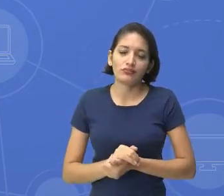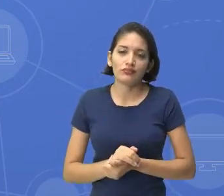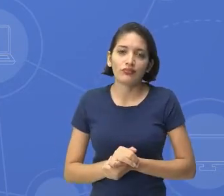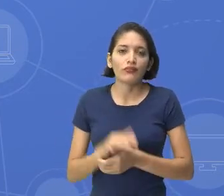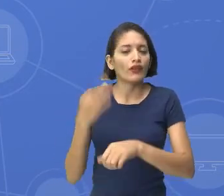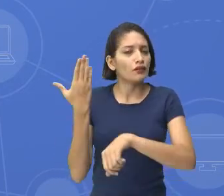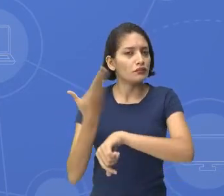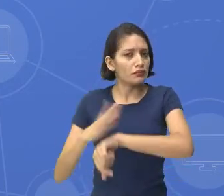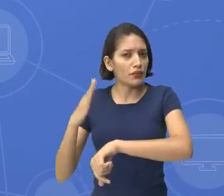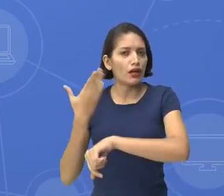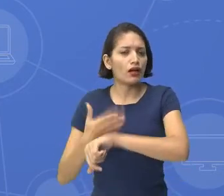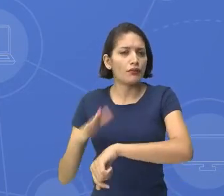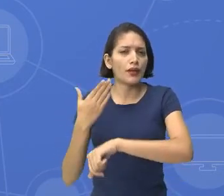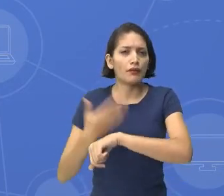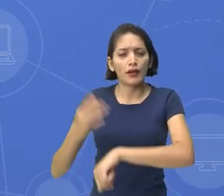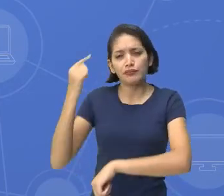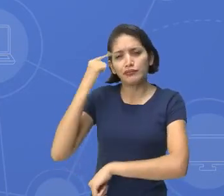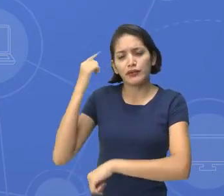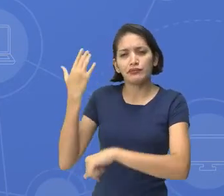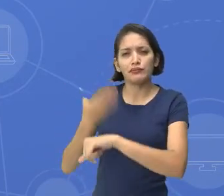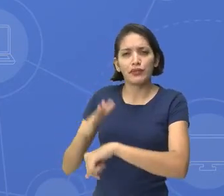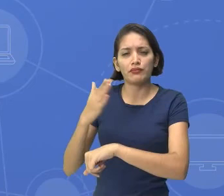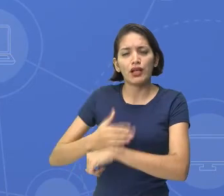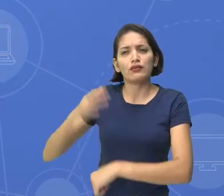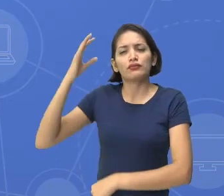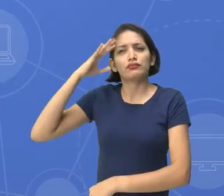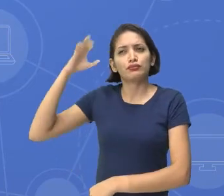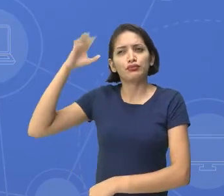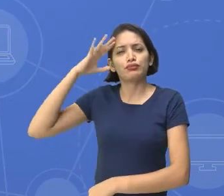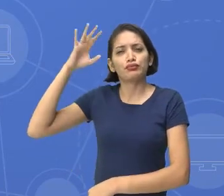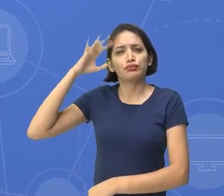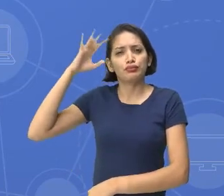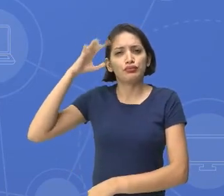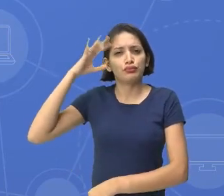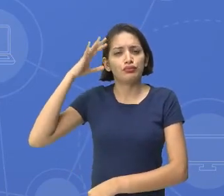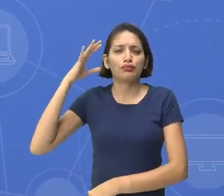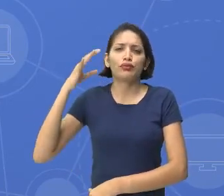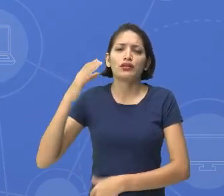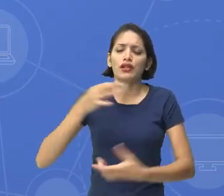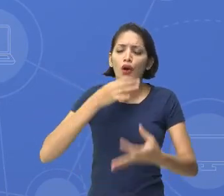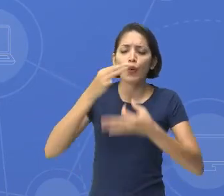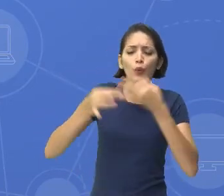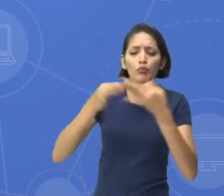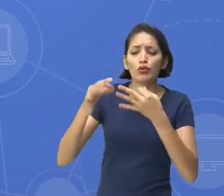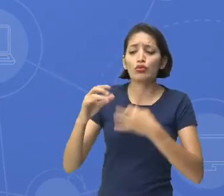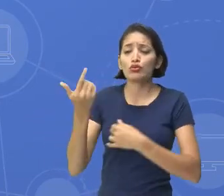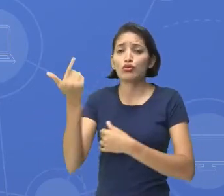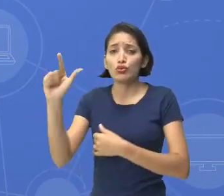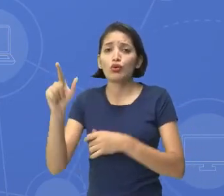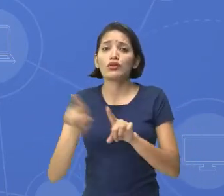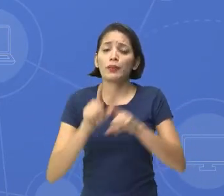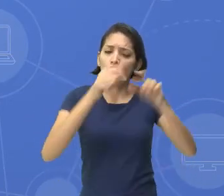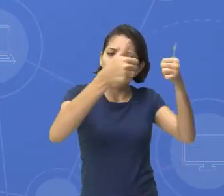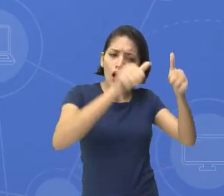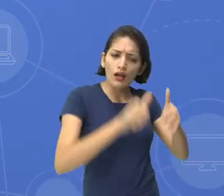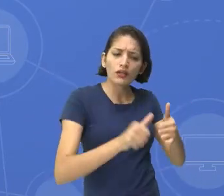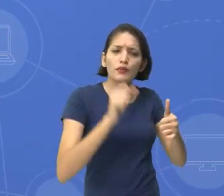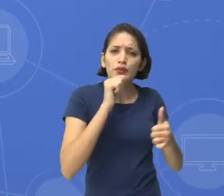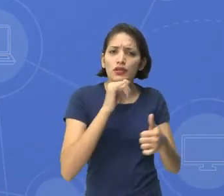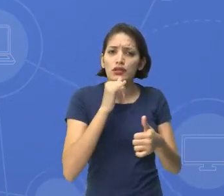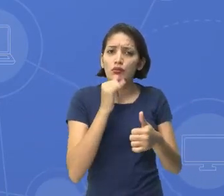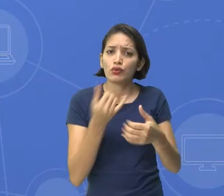colocando o pensamento em exercício, refletindo sobre os discursos que vocês escutam, analisando coisas que caem no